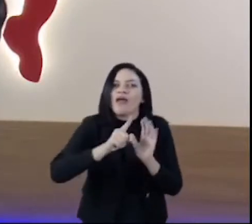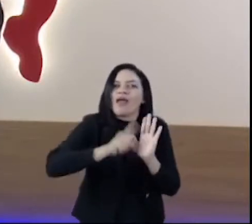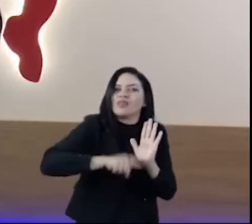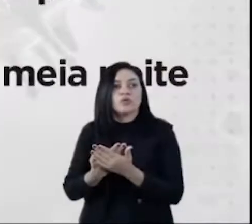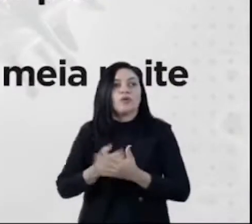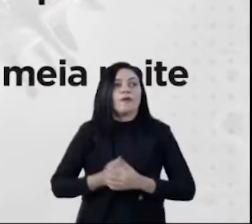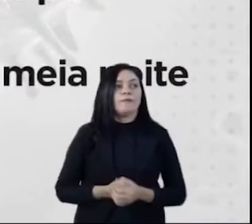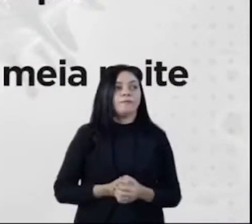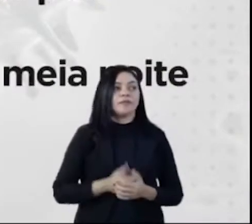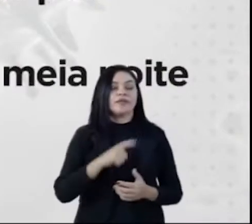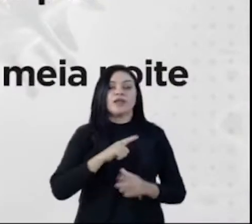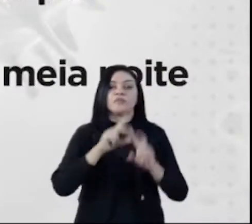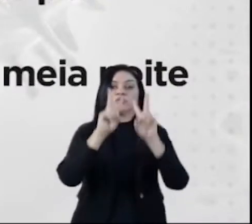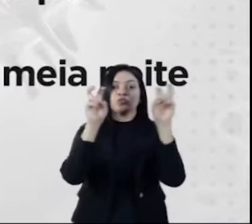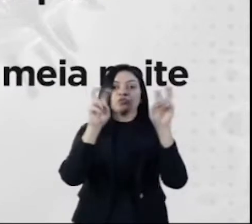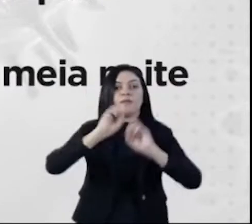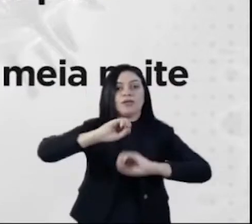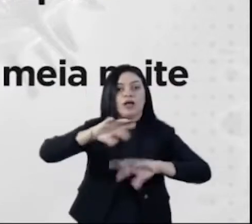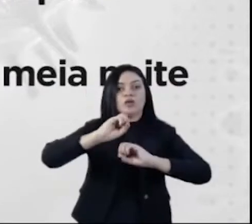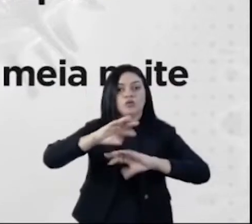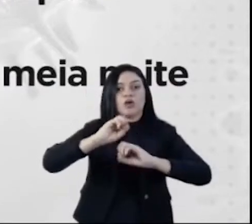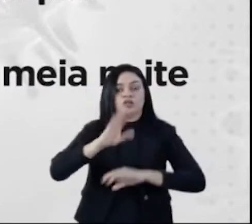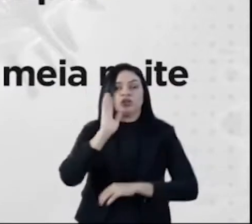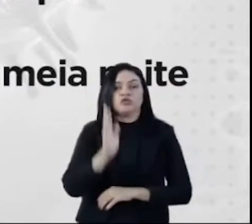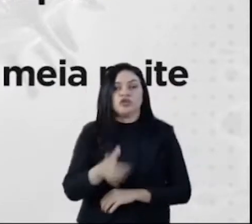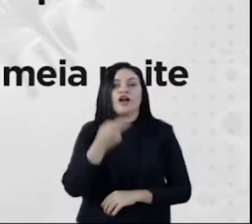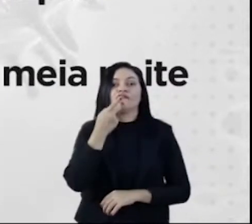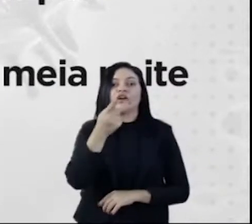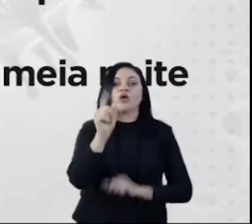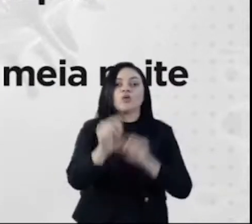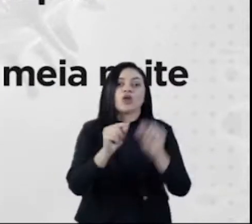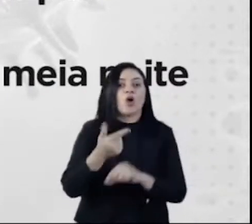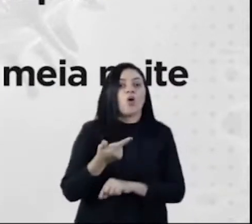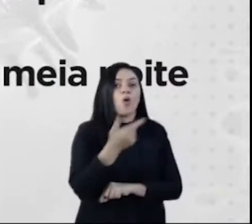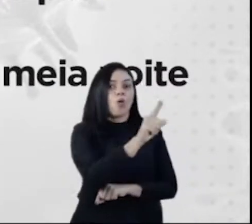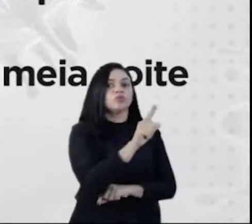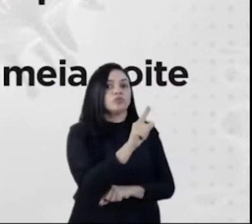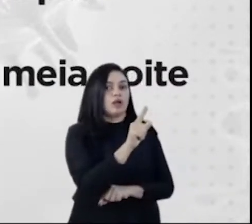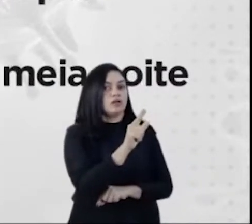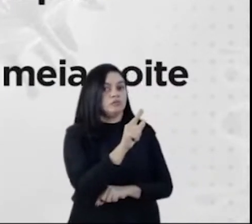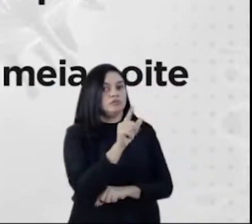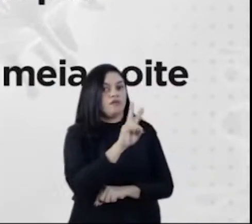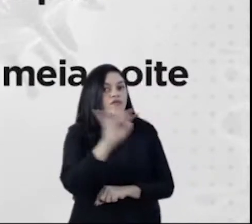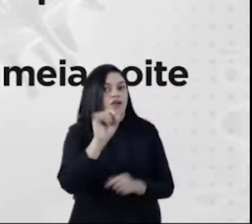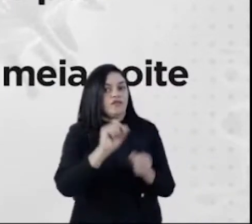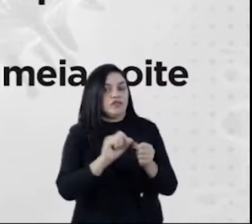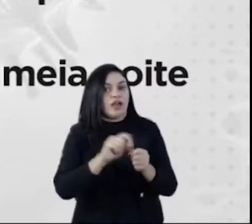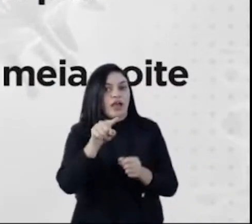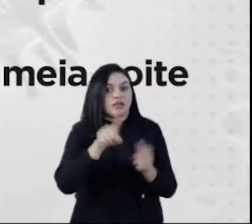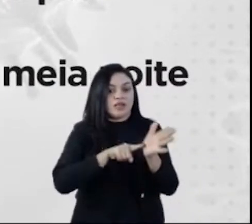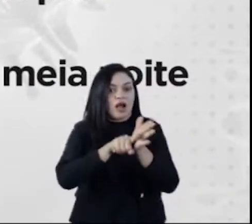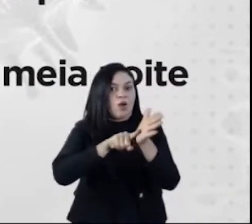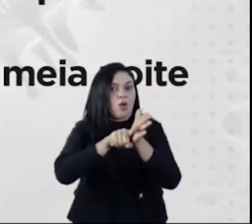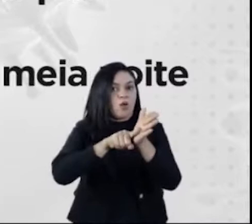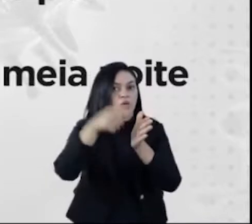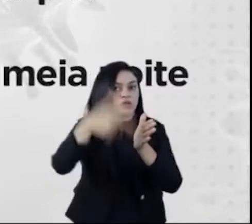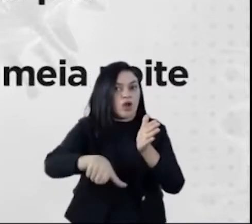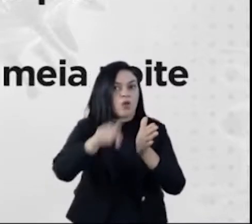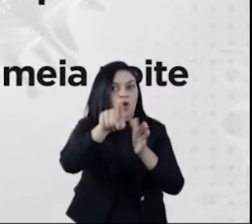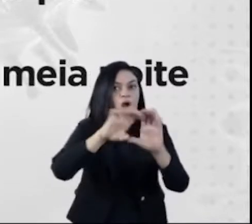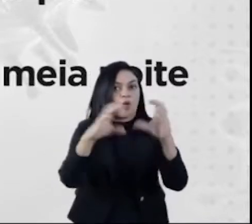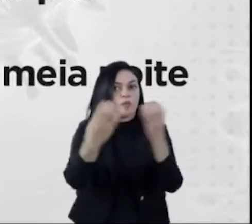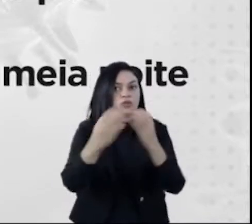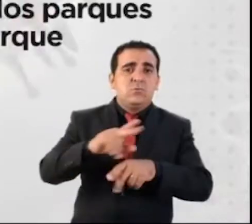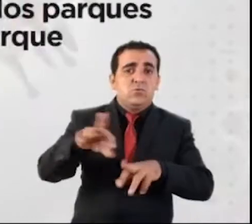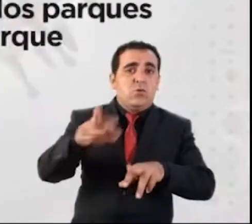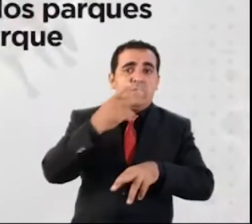de cargos já sobre a volta às aulas não houve alteração elas só vão ser retomadas presencialmente após consultas a